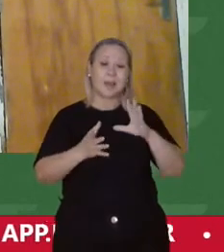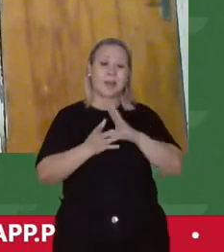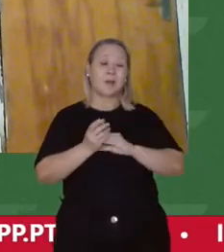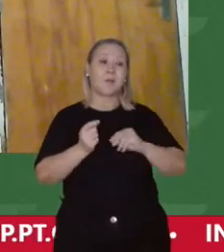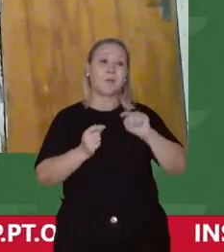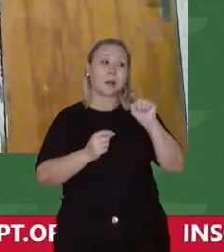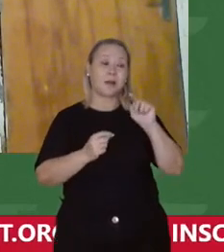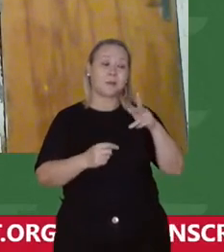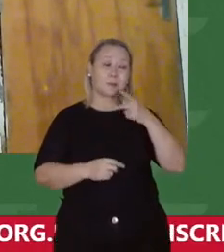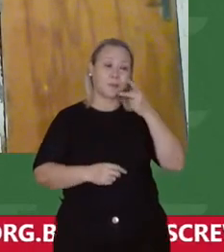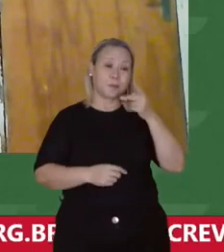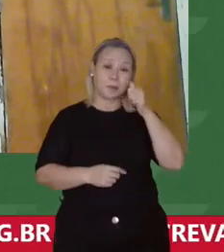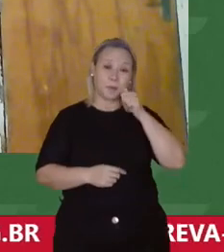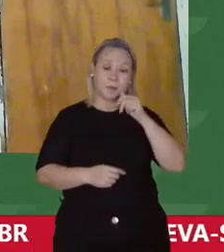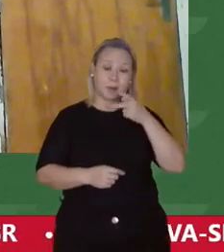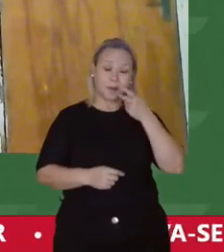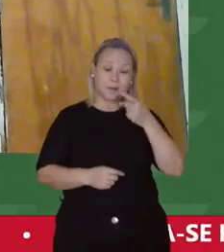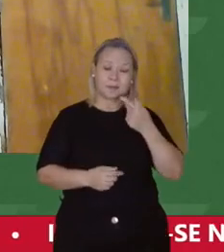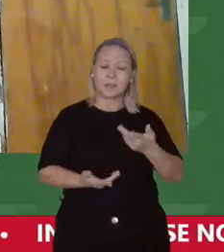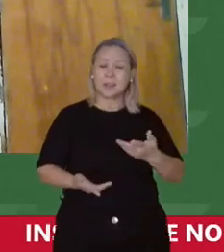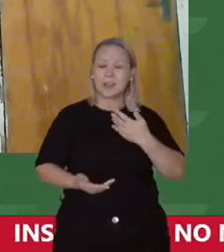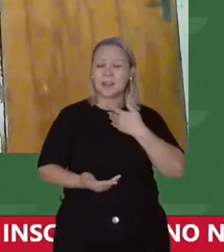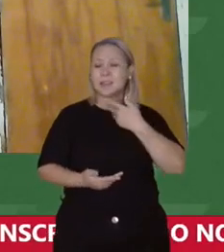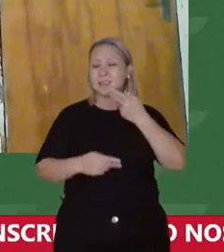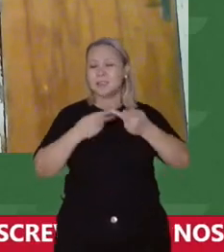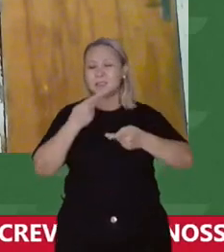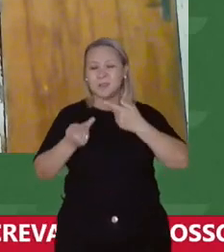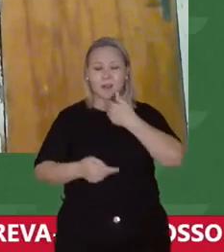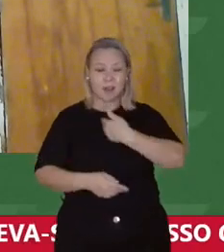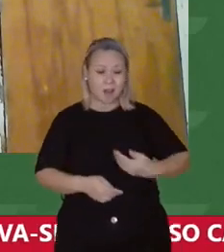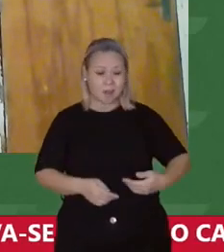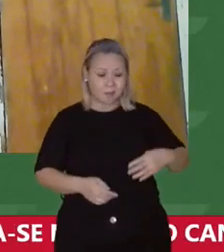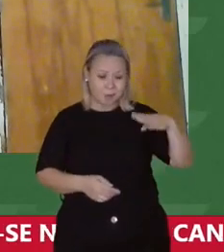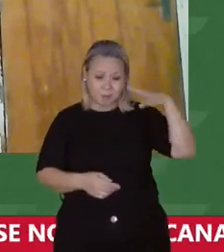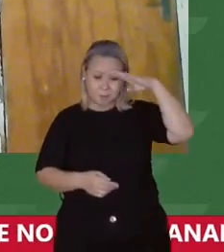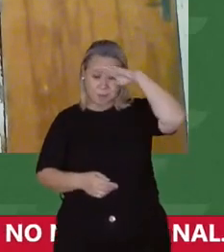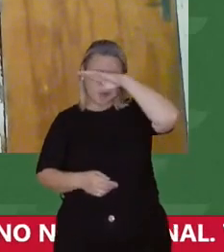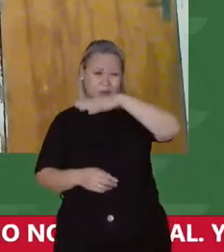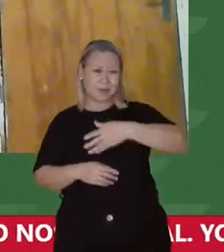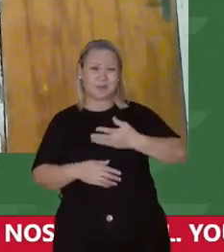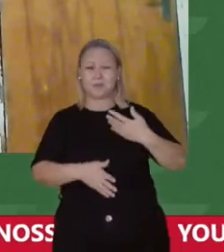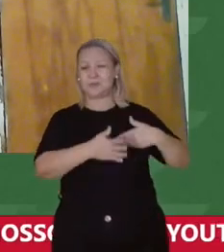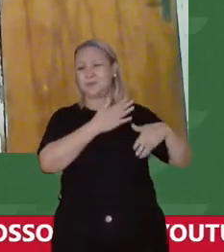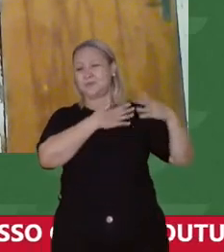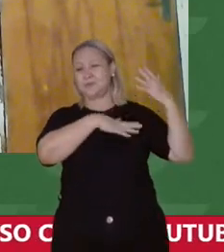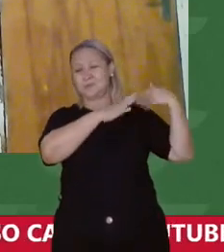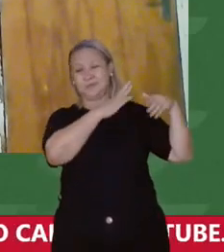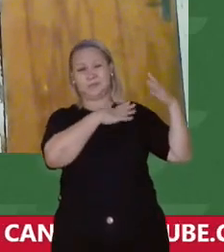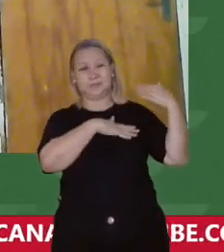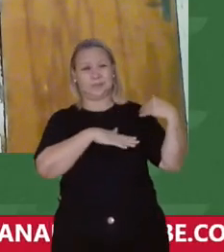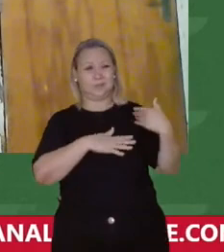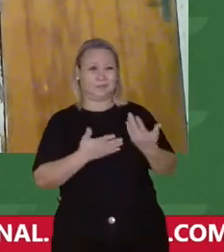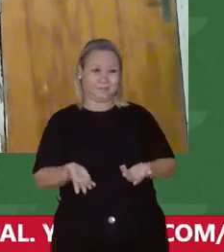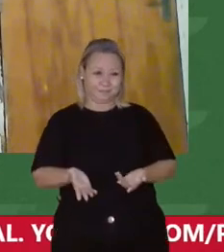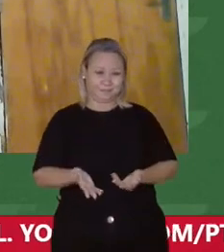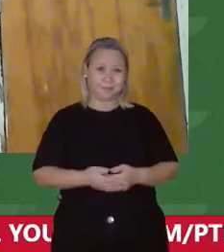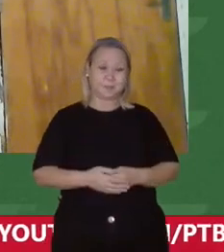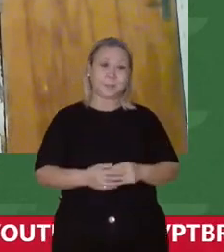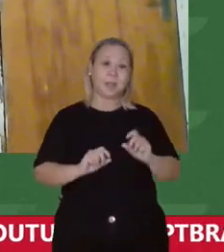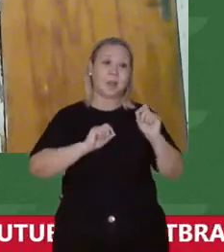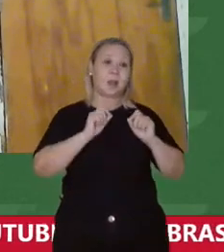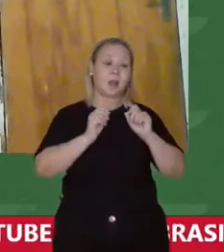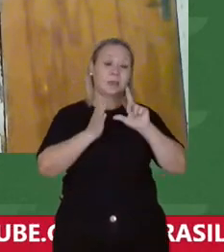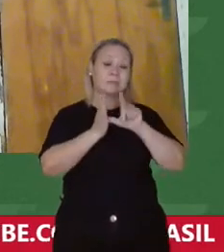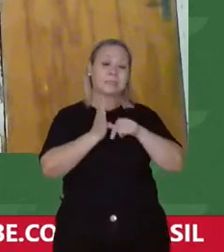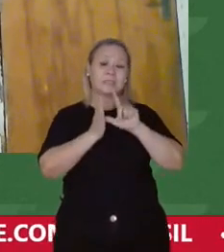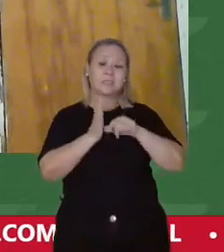fala do governo Bolsonaro, são muitos retrocessos, né? Não tem como a gente citar um. Mas talvez o que marca esse governo, né,